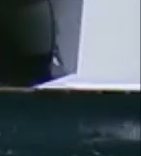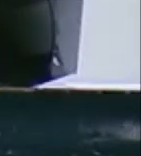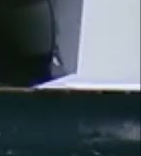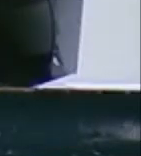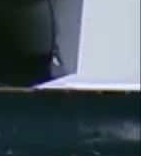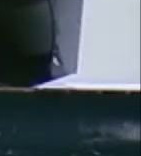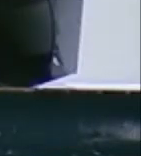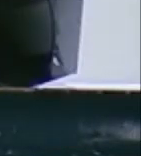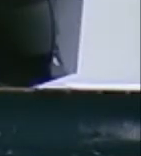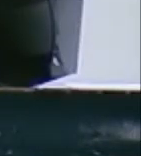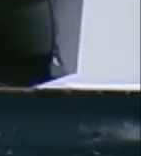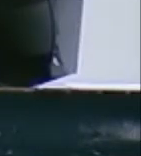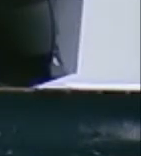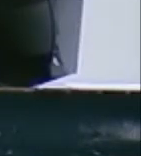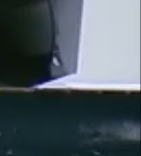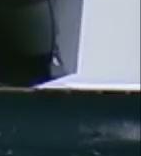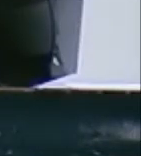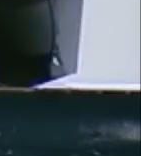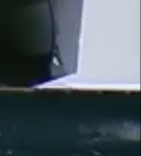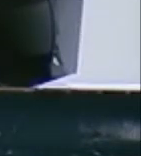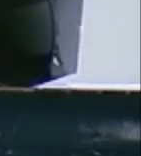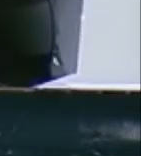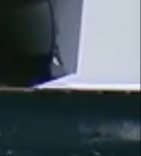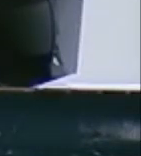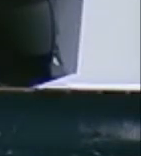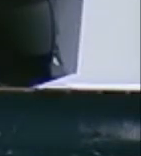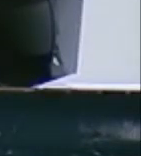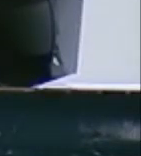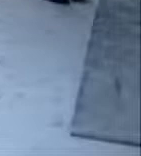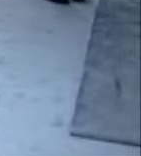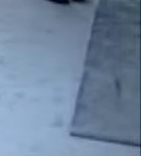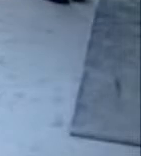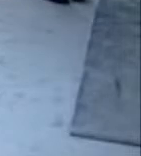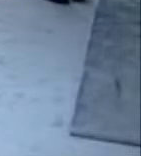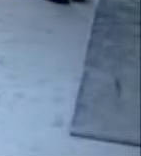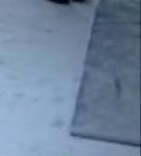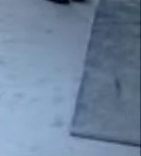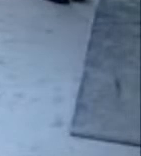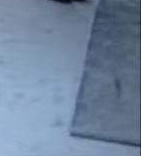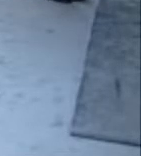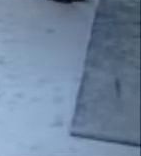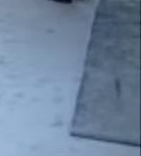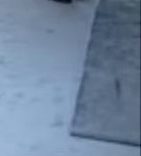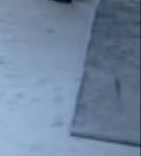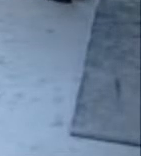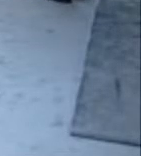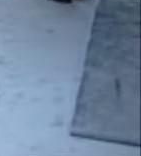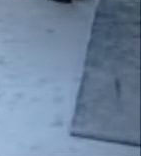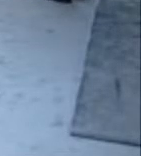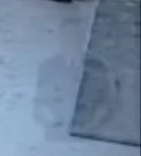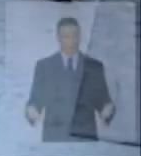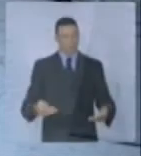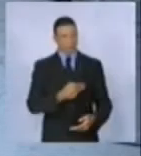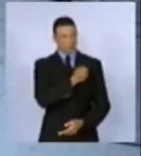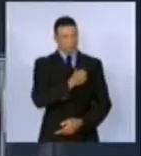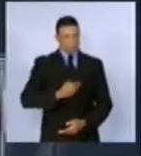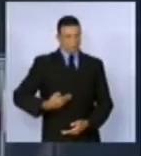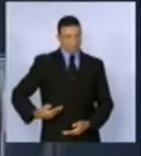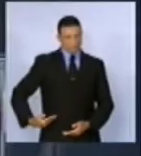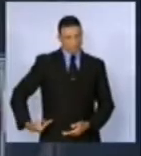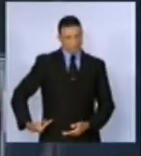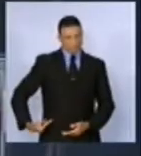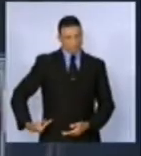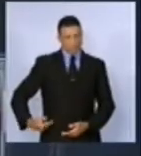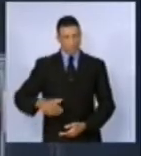O filme é a outra celentissimo sua